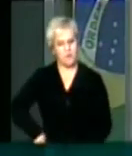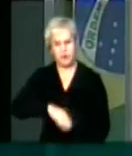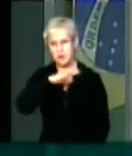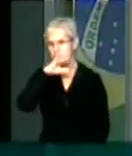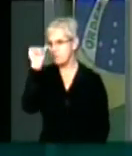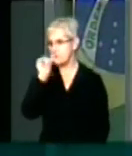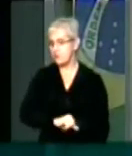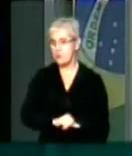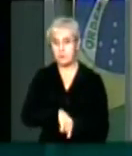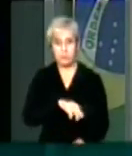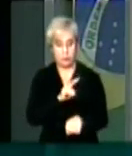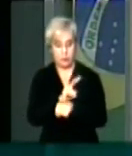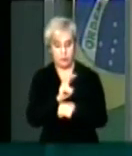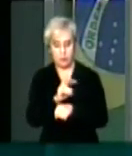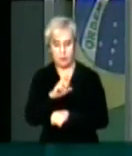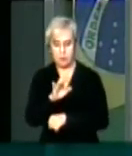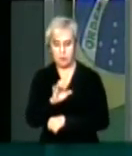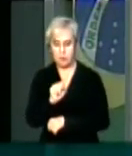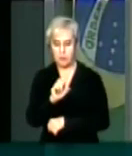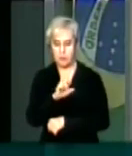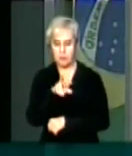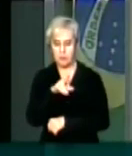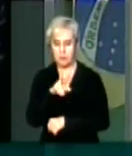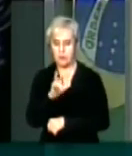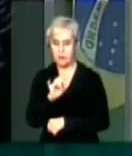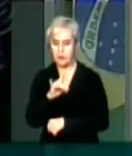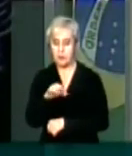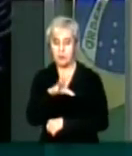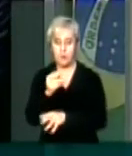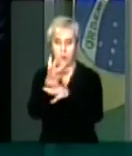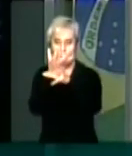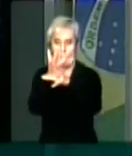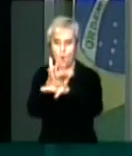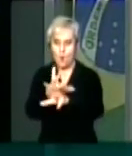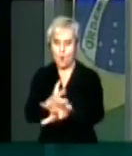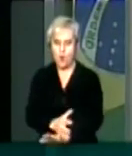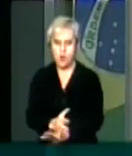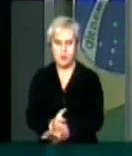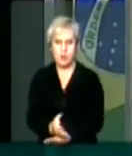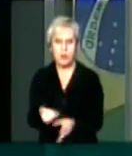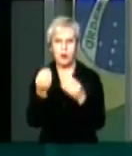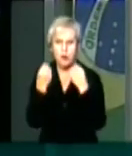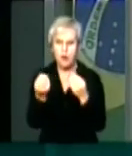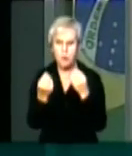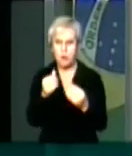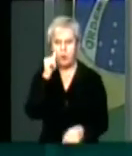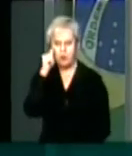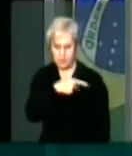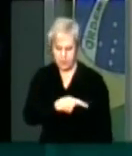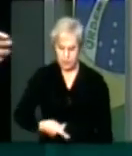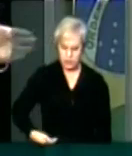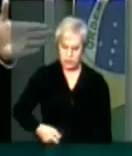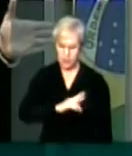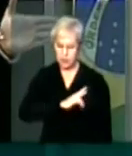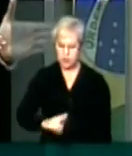Os reservatórios, senhor presidente, secaram. É óbvio que a presidente de uma república, de uma nação, tem